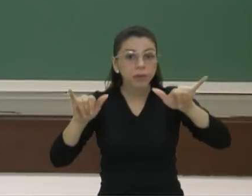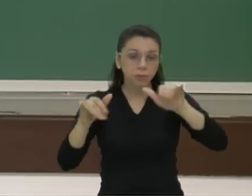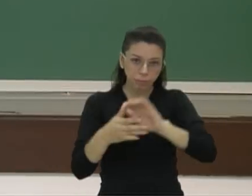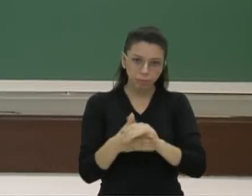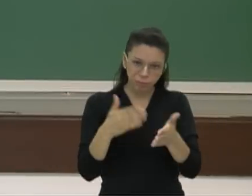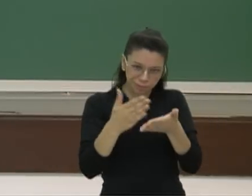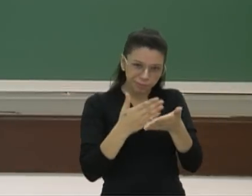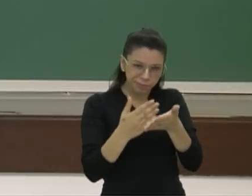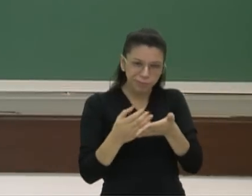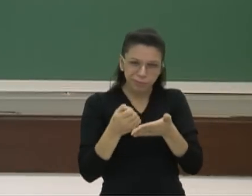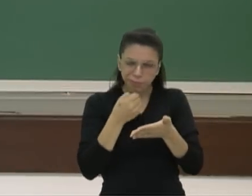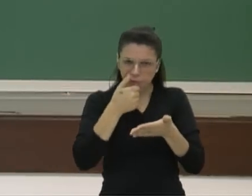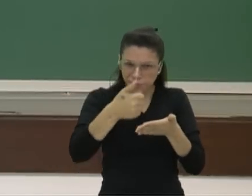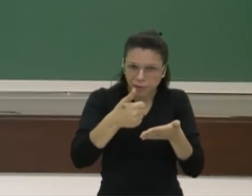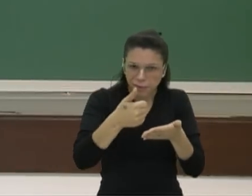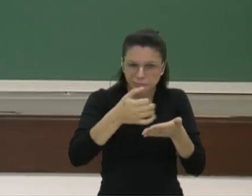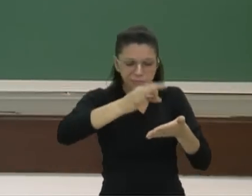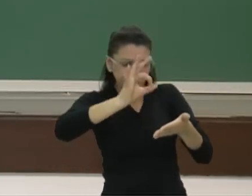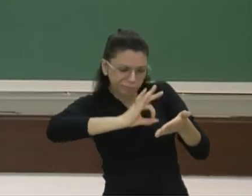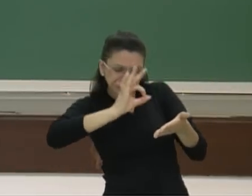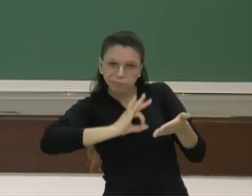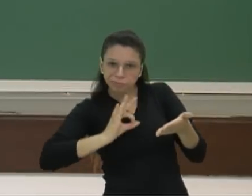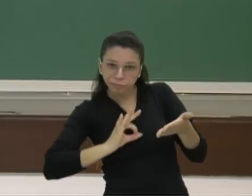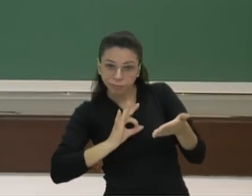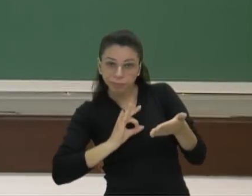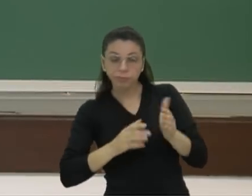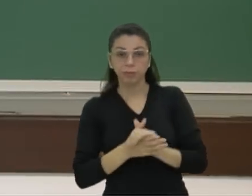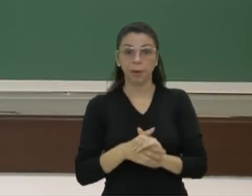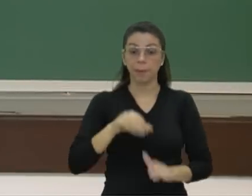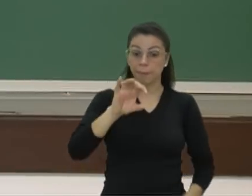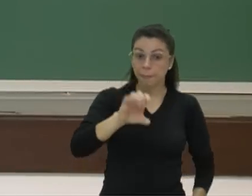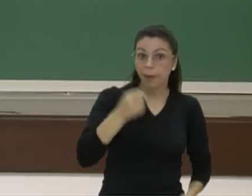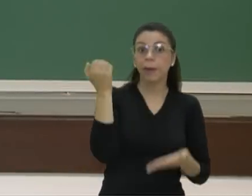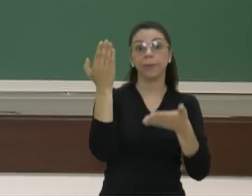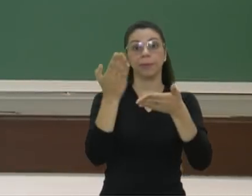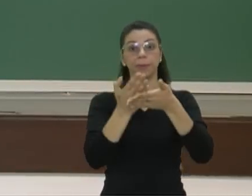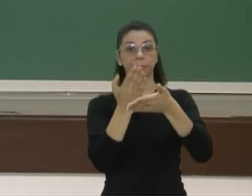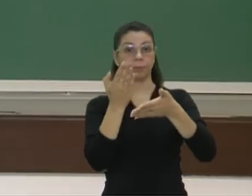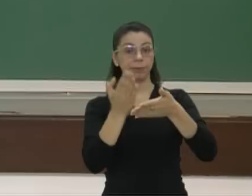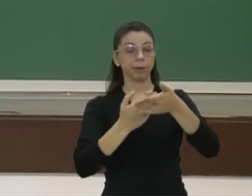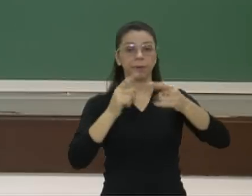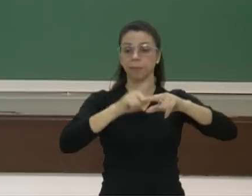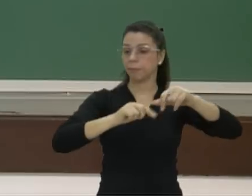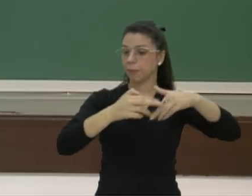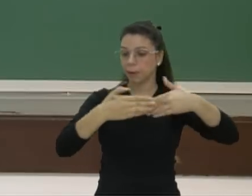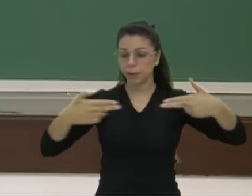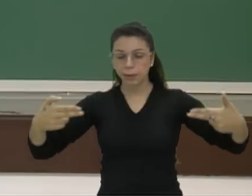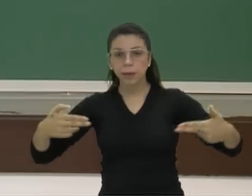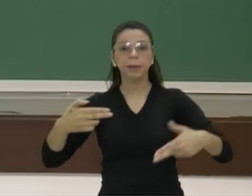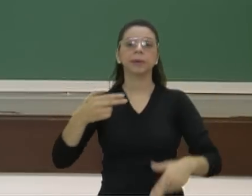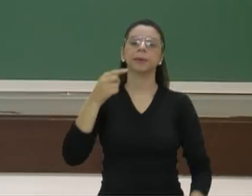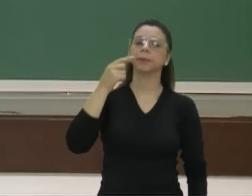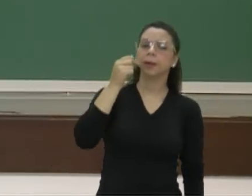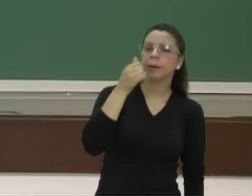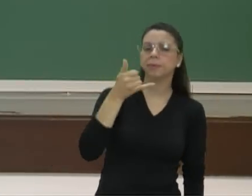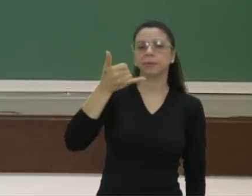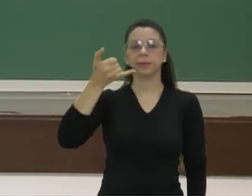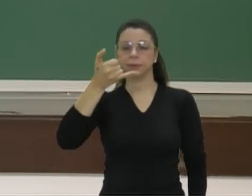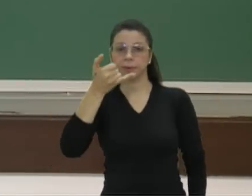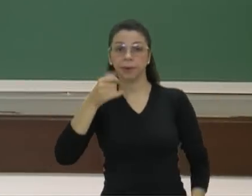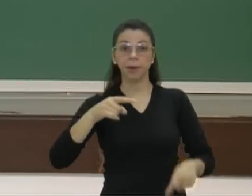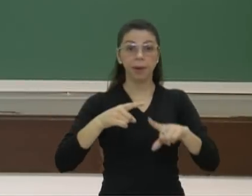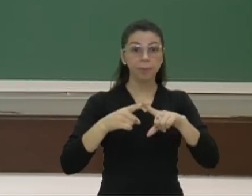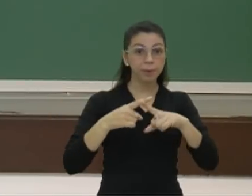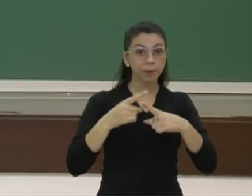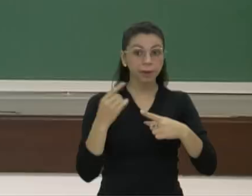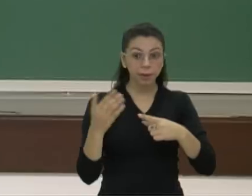em dia? Está copiando? Então pega o seu caderno, pega o seu material, lápis, caneta, porque daqui a pouco a